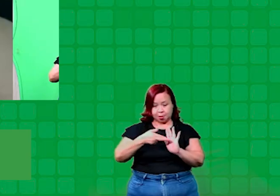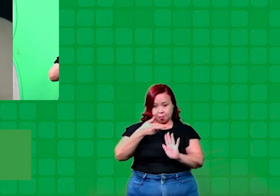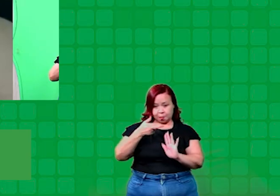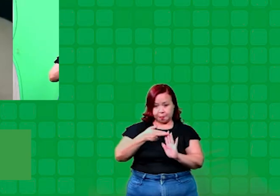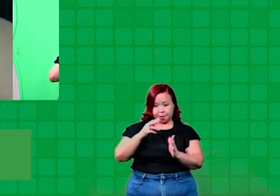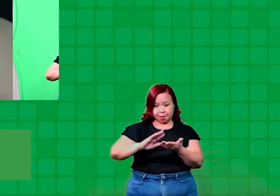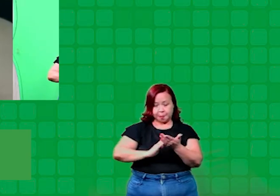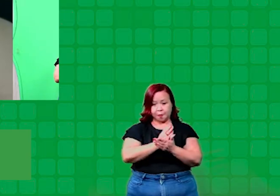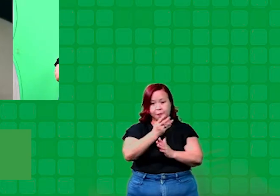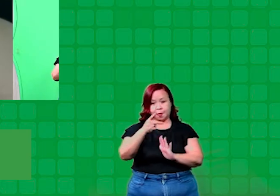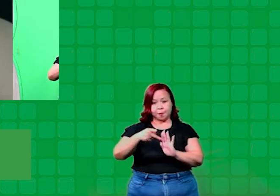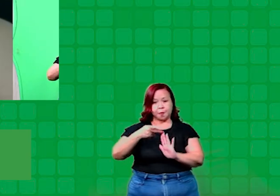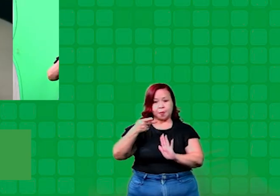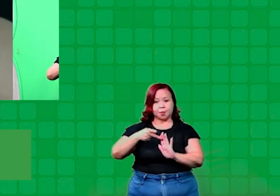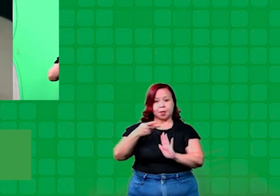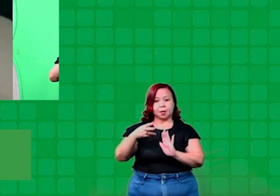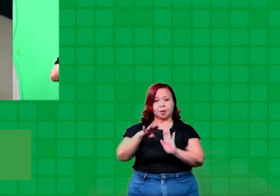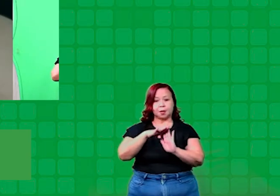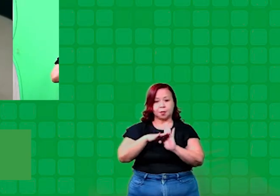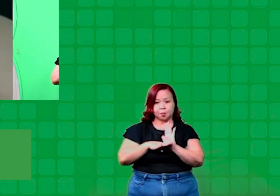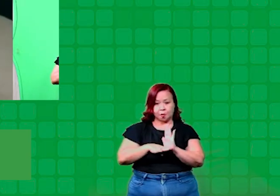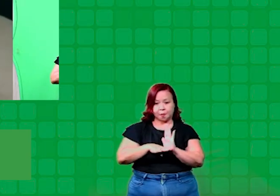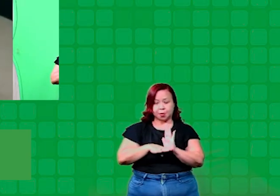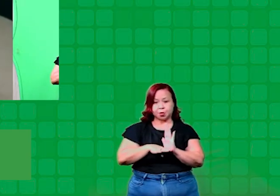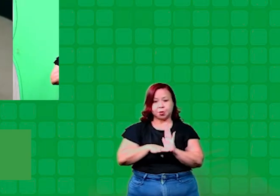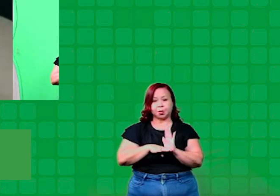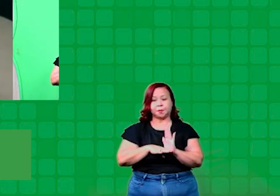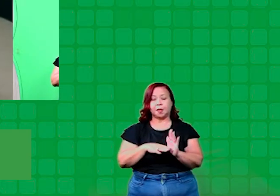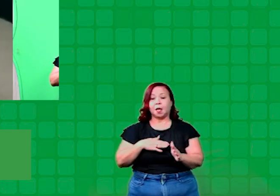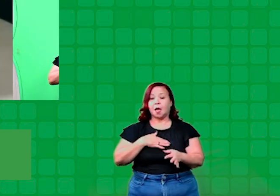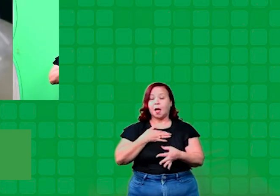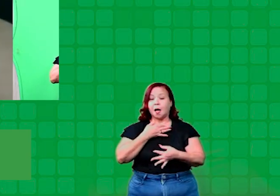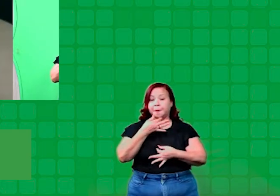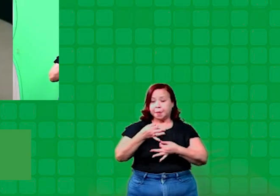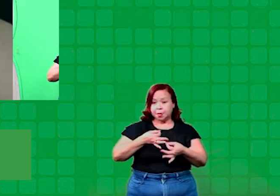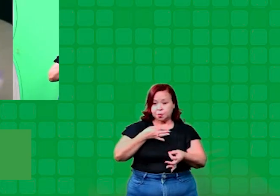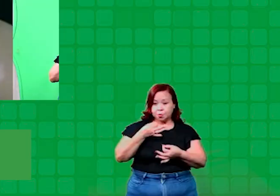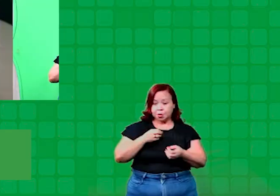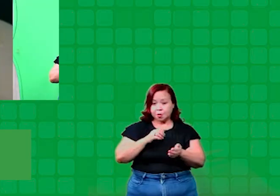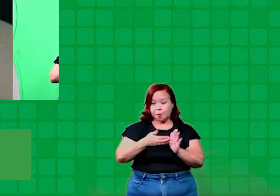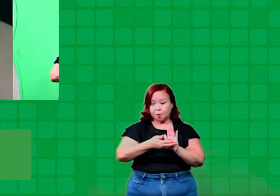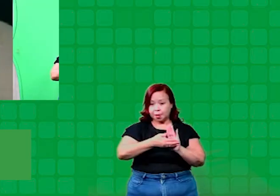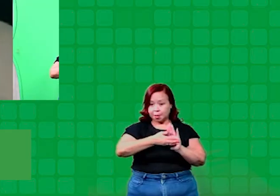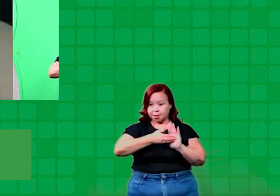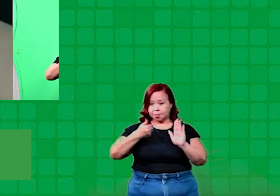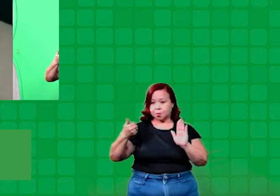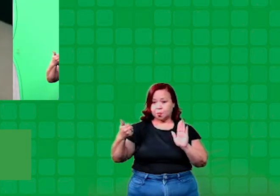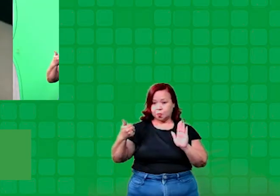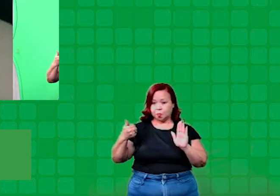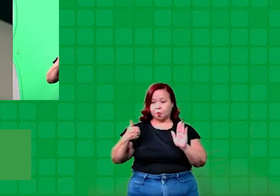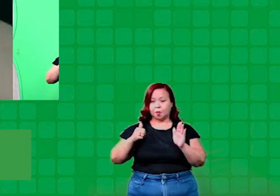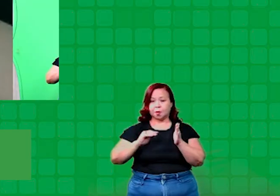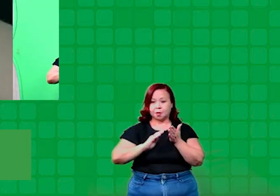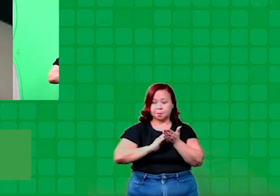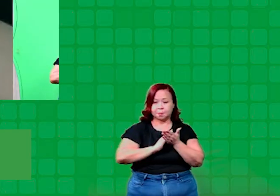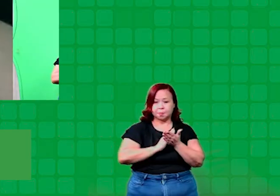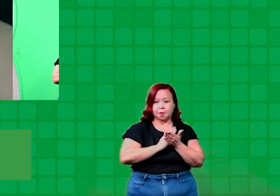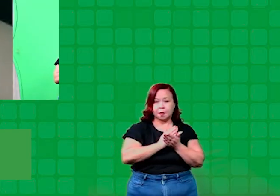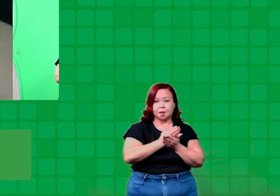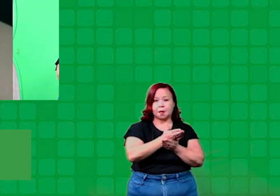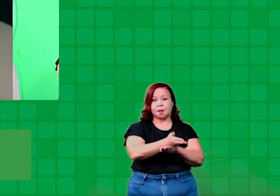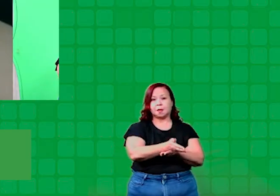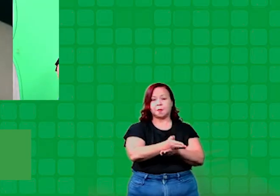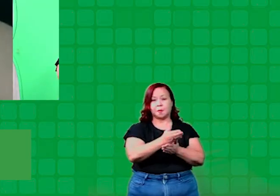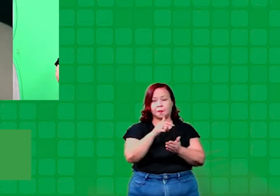pela portaria normativa tal, a minha sugestão é que se exclua esse aprovado tal, porque o presente